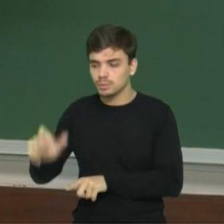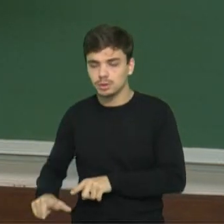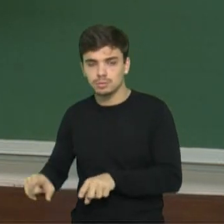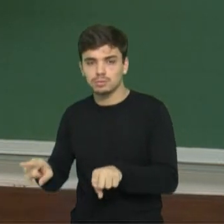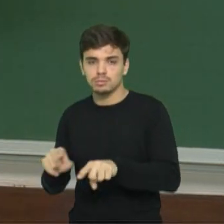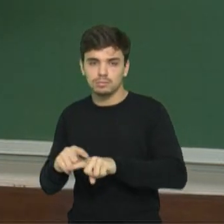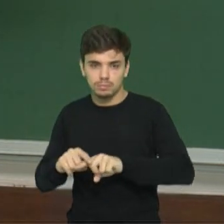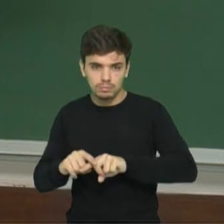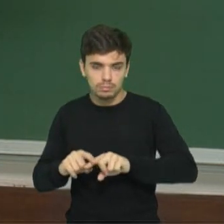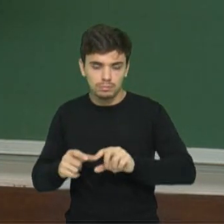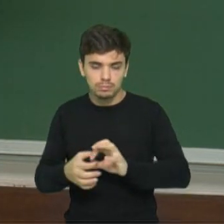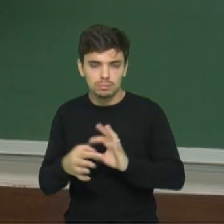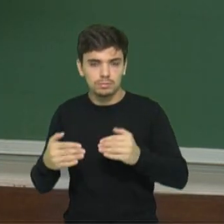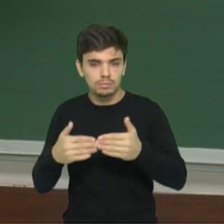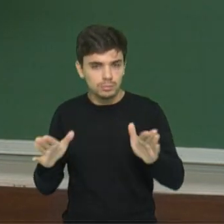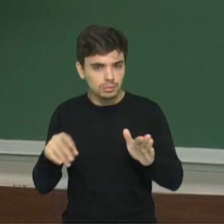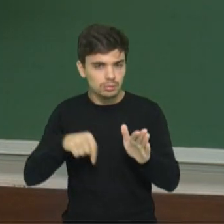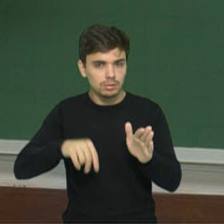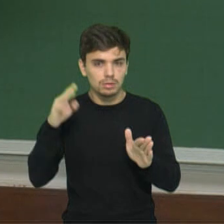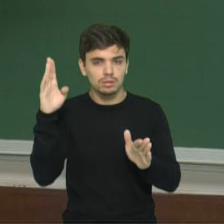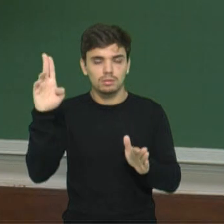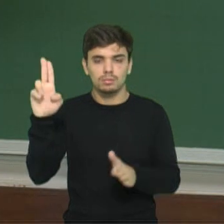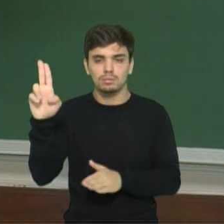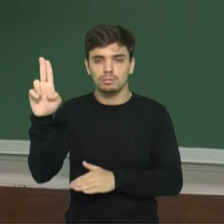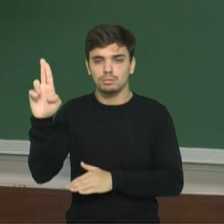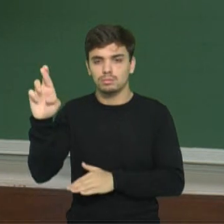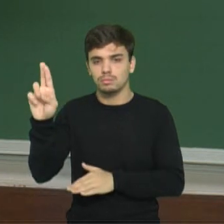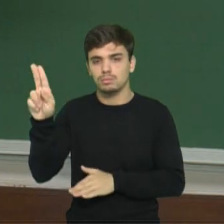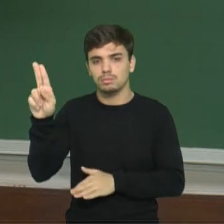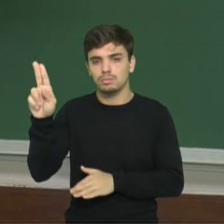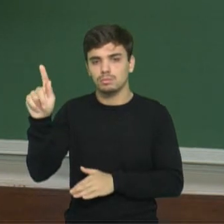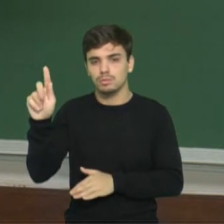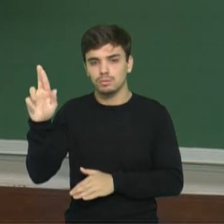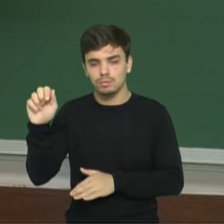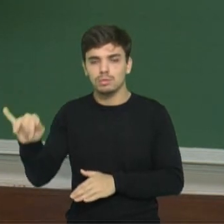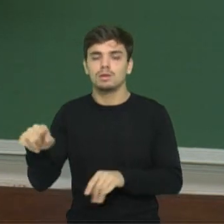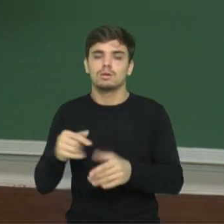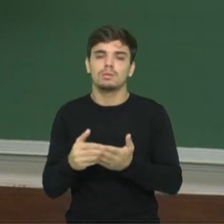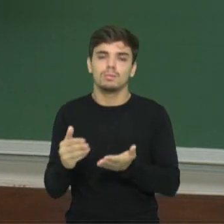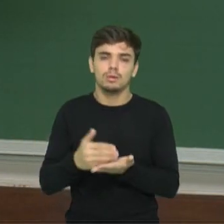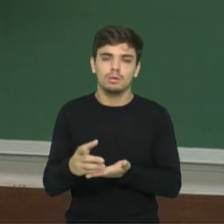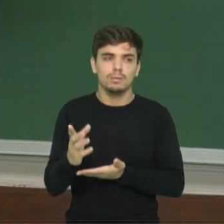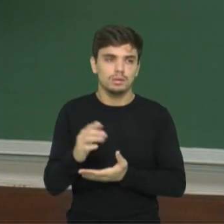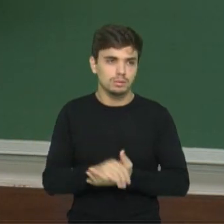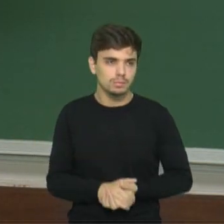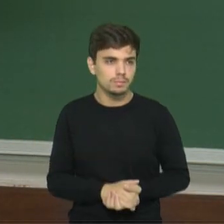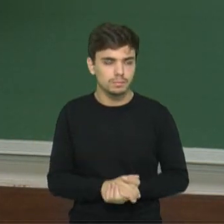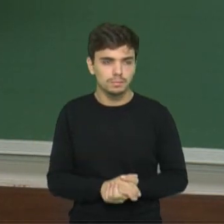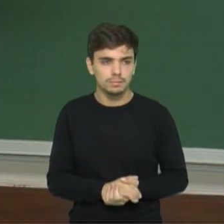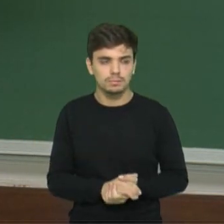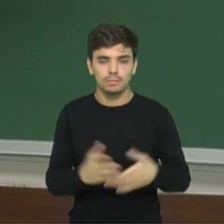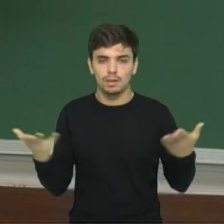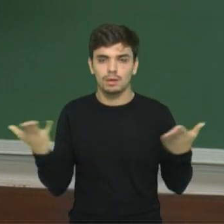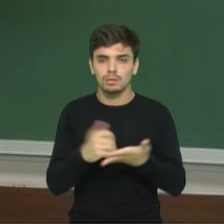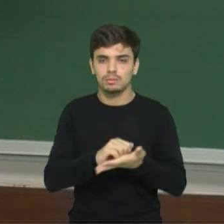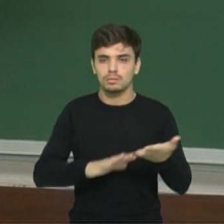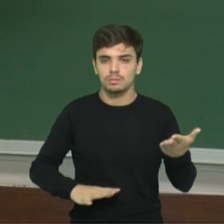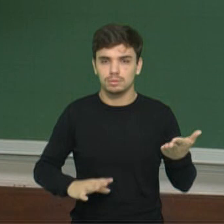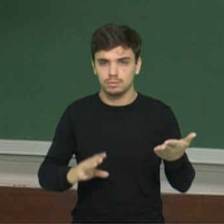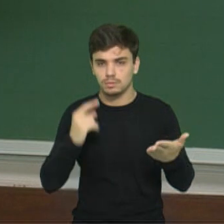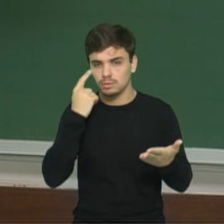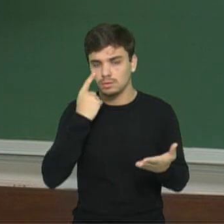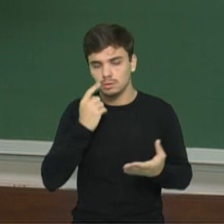de abertura política que o Uruguai passa a viver com as eleições de 1984. A gente vai fazer essa atividade,